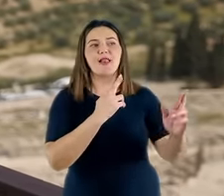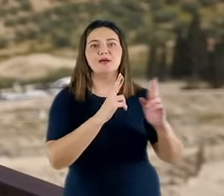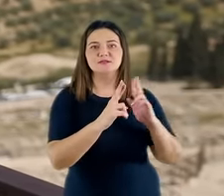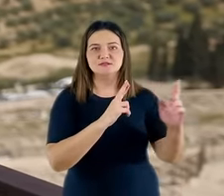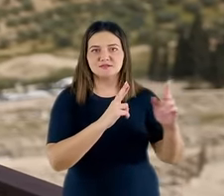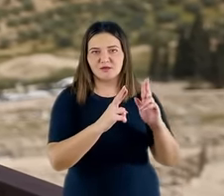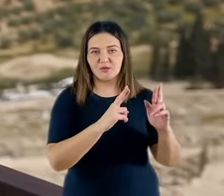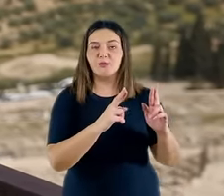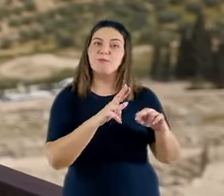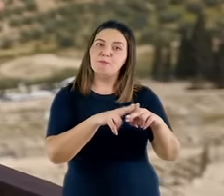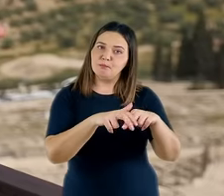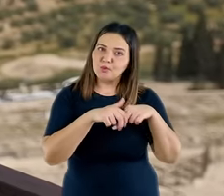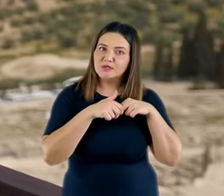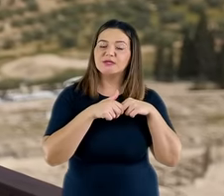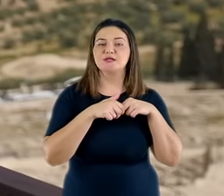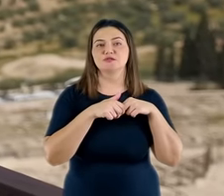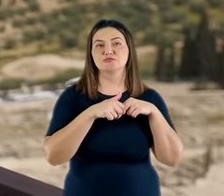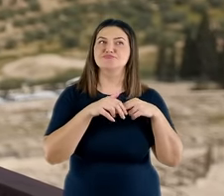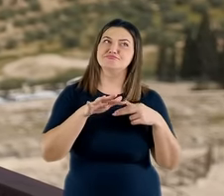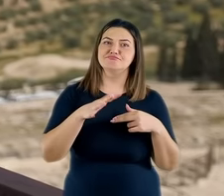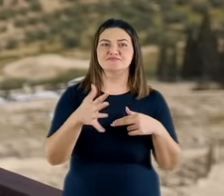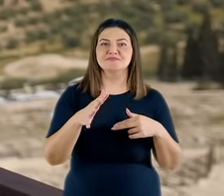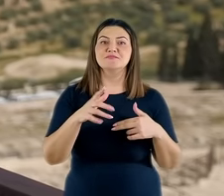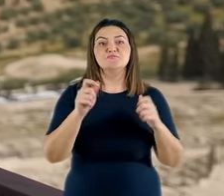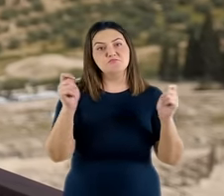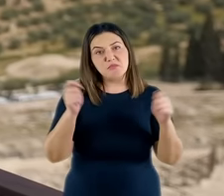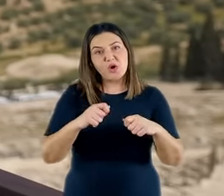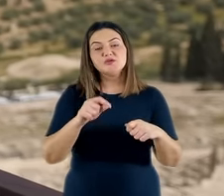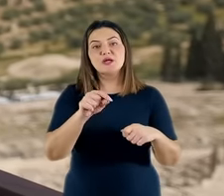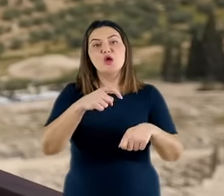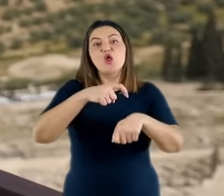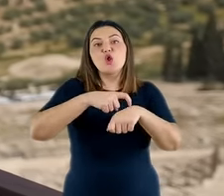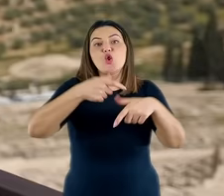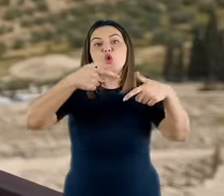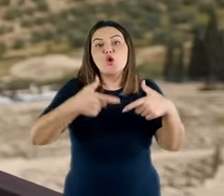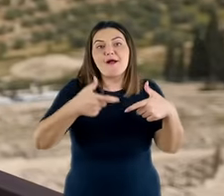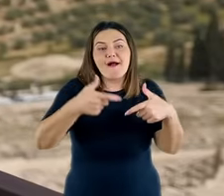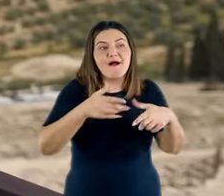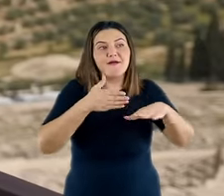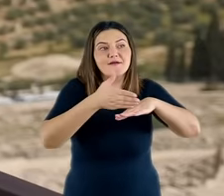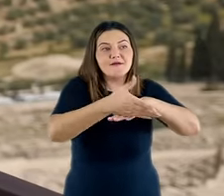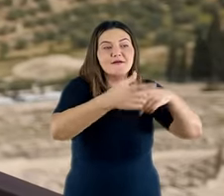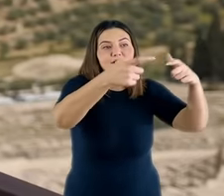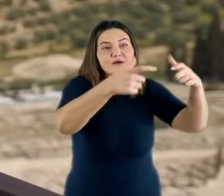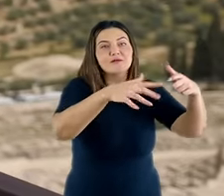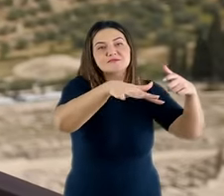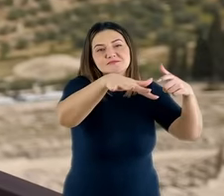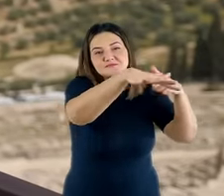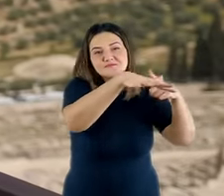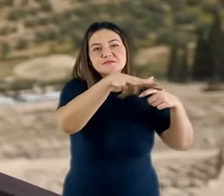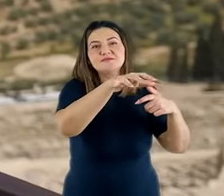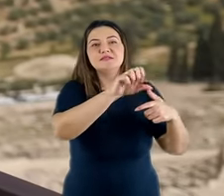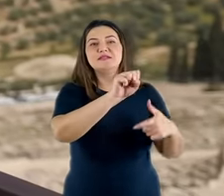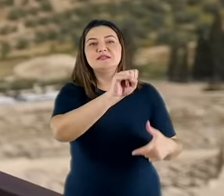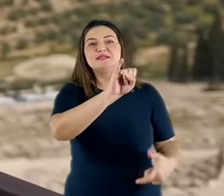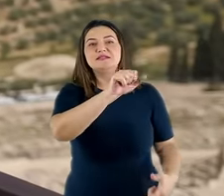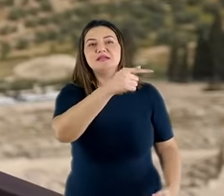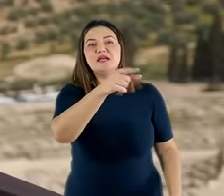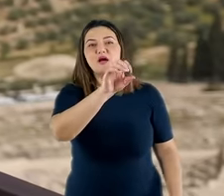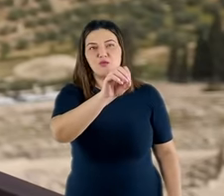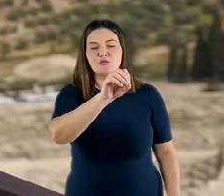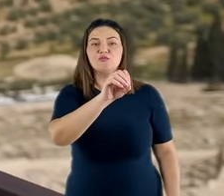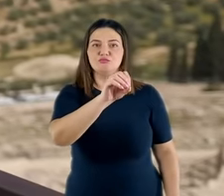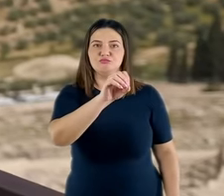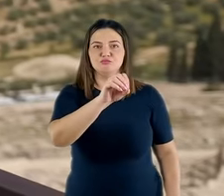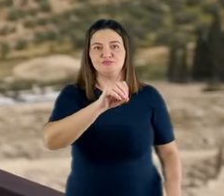dos essênios. Por isto, provavelmente, o lugar da Santa Ceia de Jesus foi em algum canto ali da